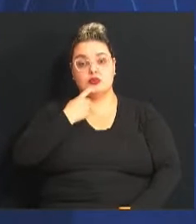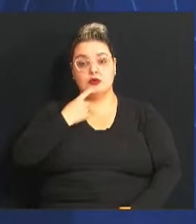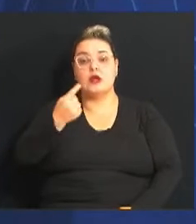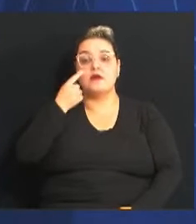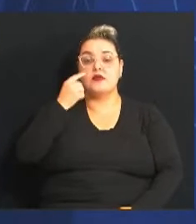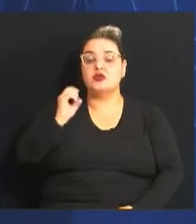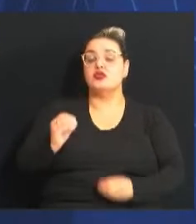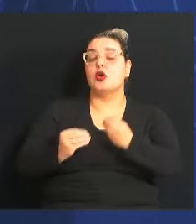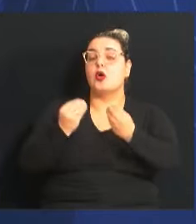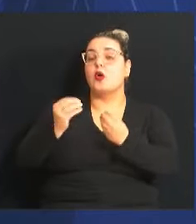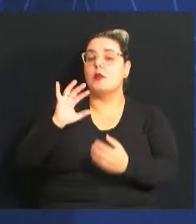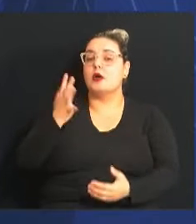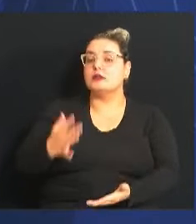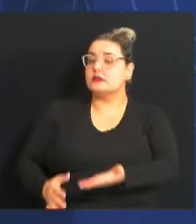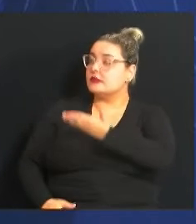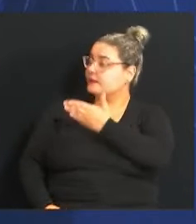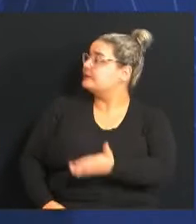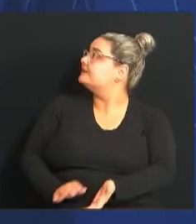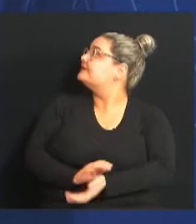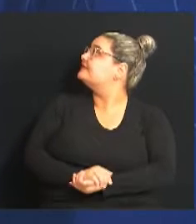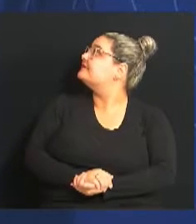foi.